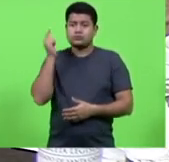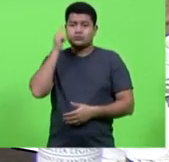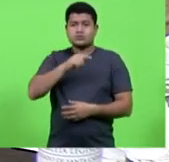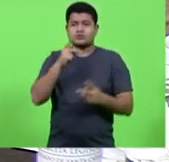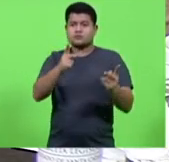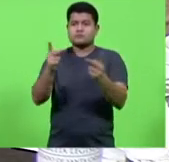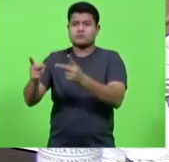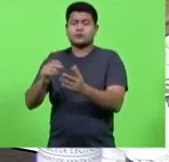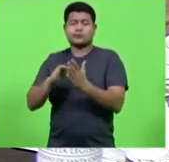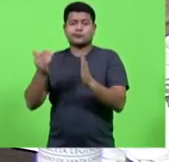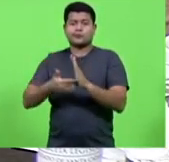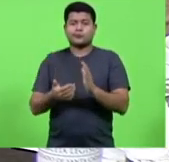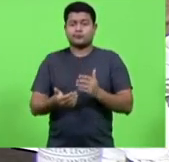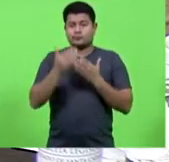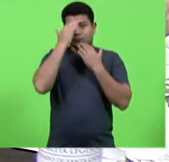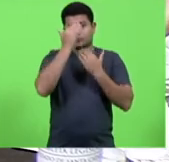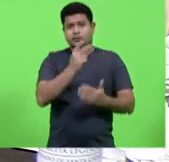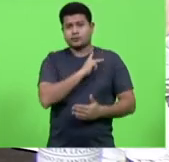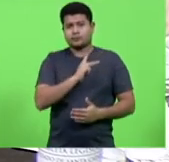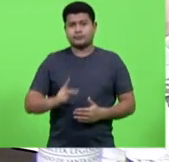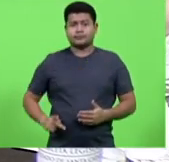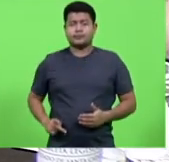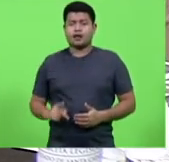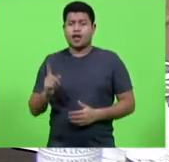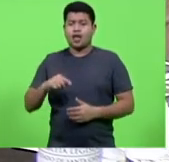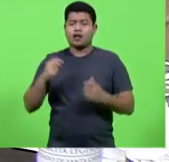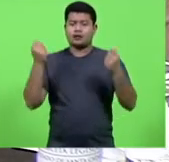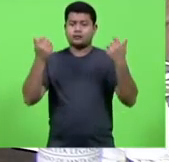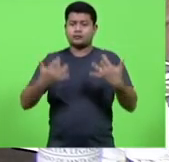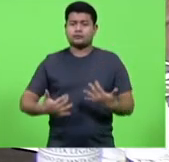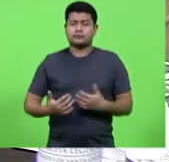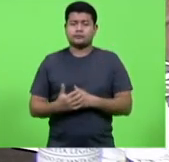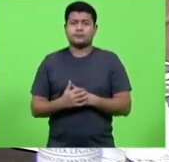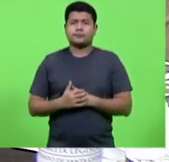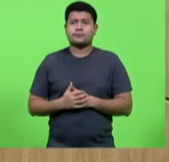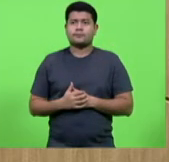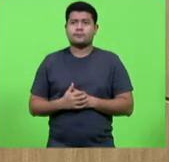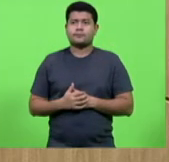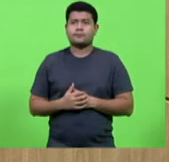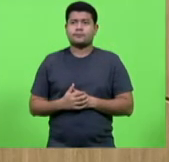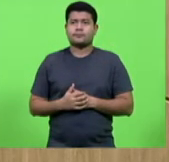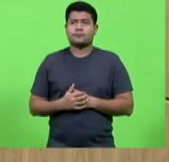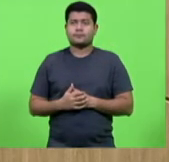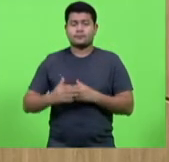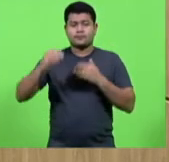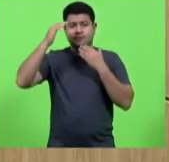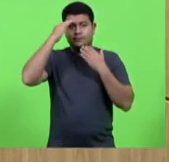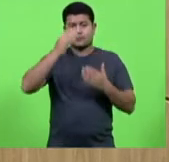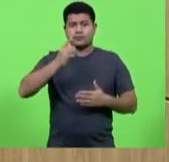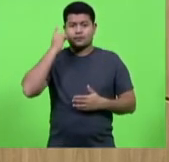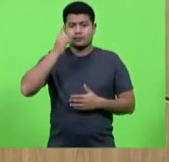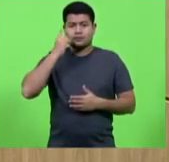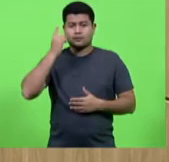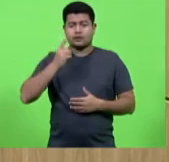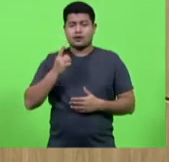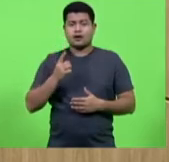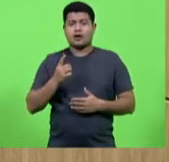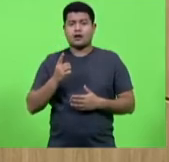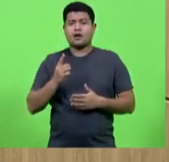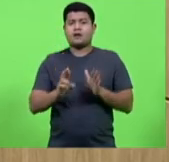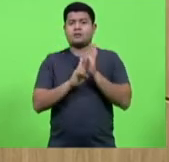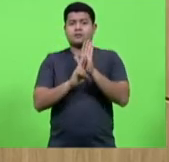parlamentar. Obrigado, senhor presidente. Eram essas nossas colocações. Obrigado, senhor deputado, que falou em nome do